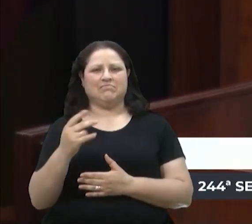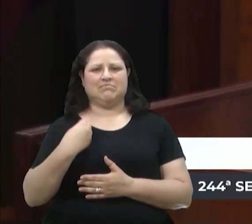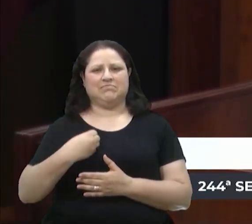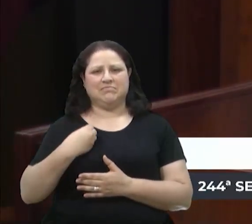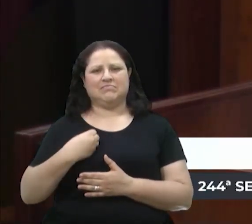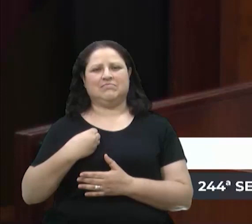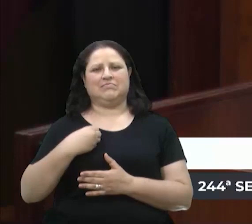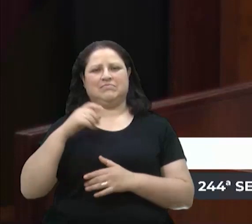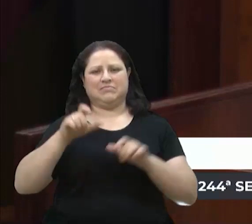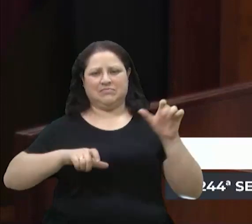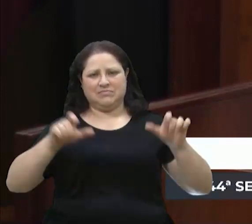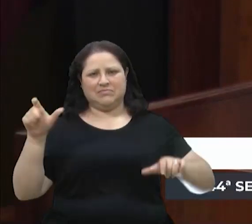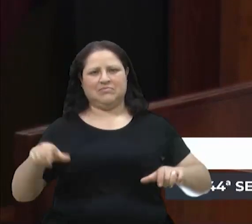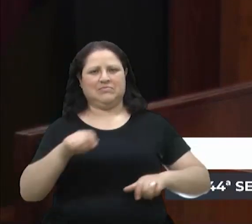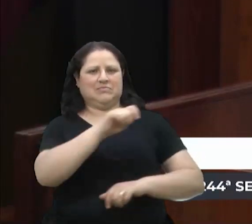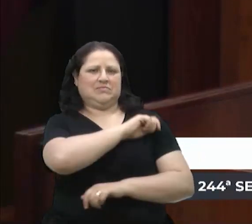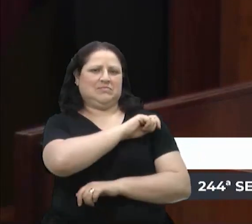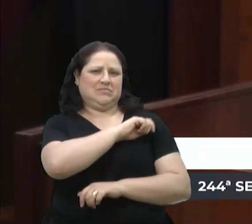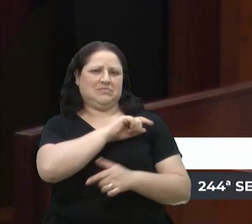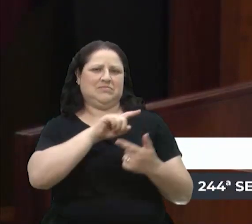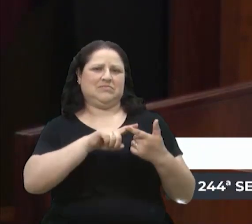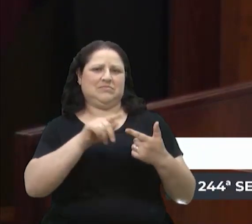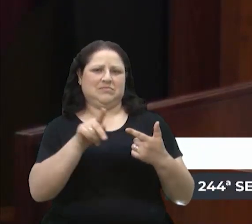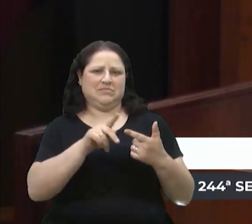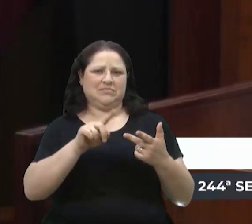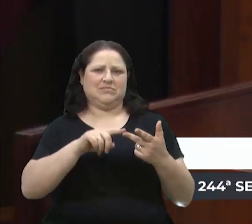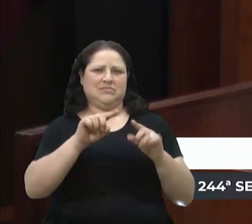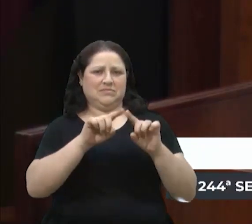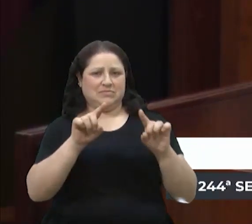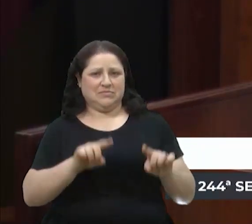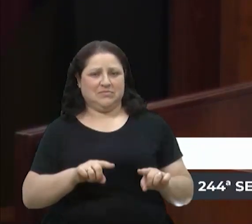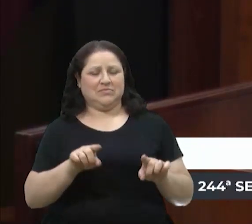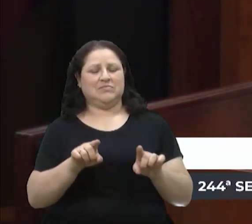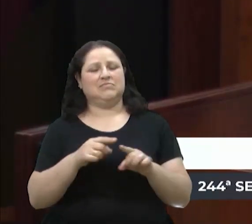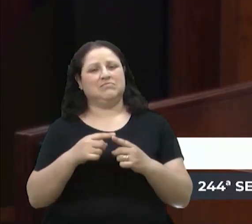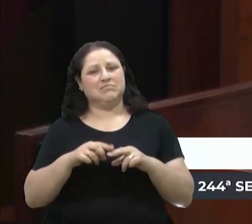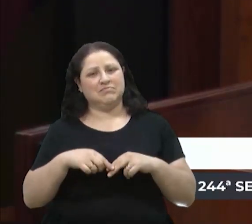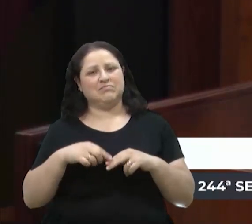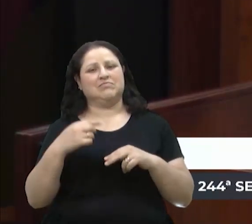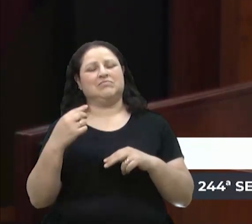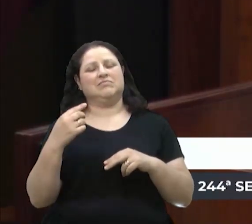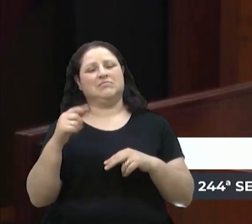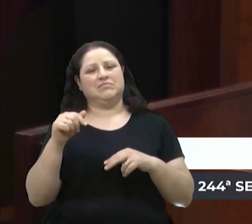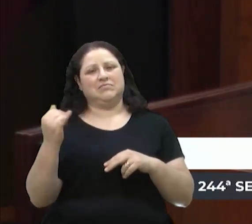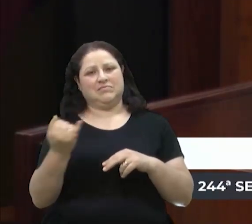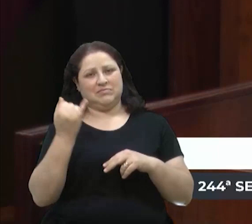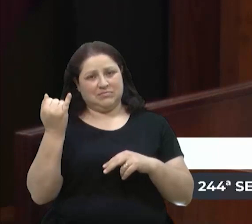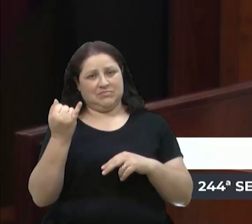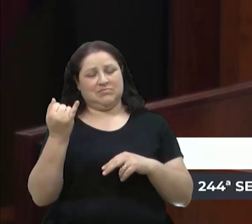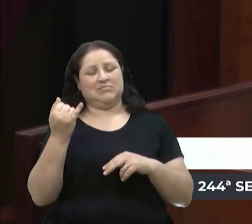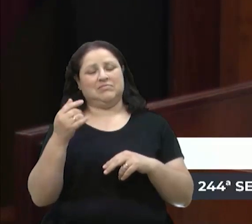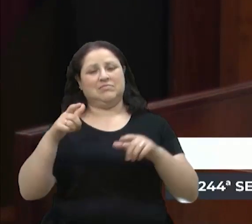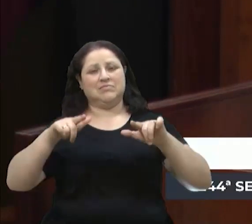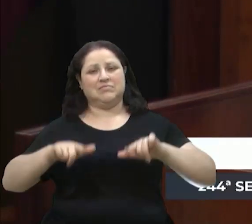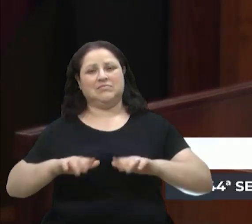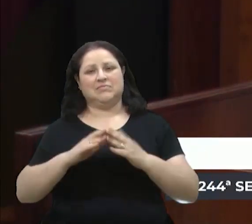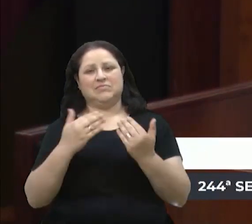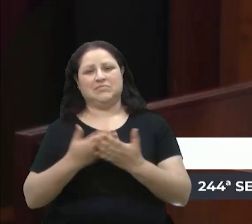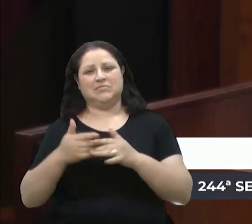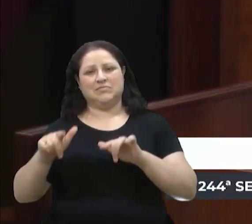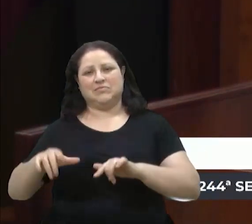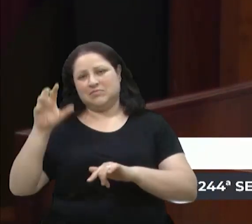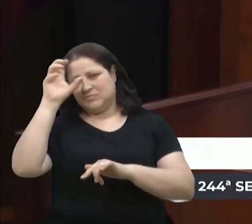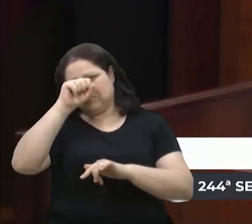funcionários, uma vez que elas são muito importantes, pois a escola é um local de aprendizagem, acolhimento, escuta